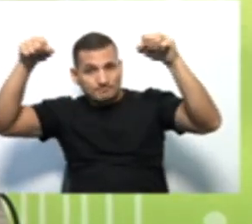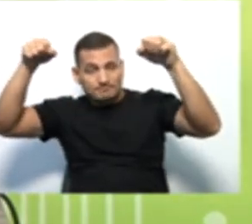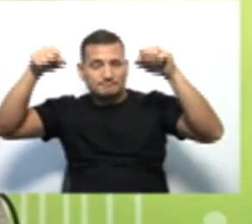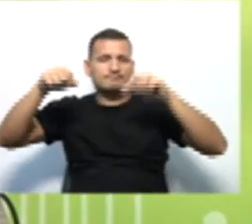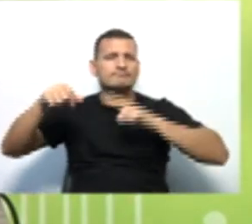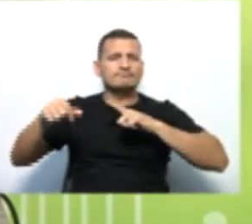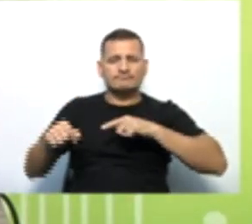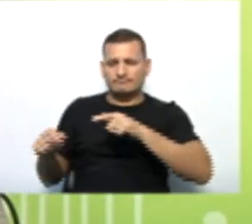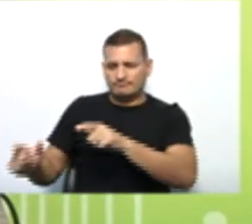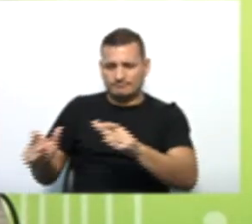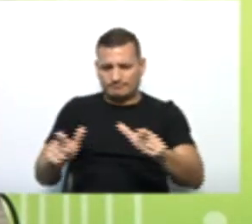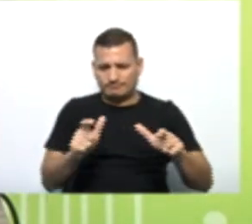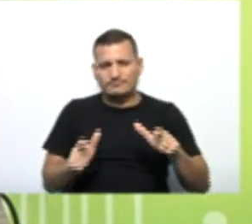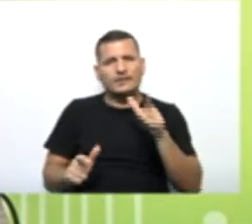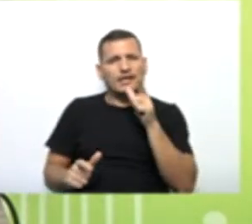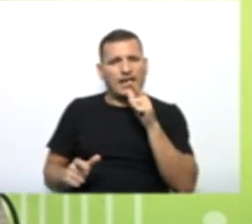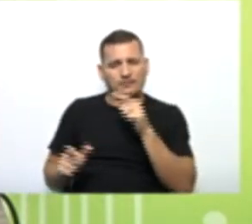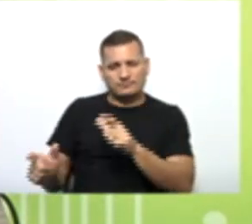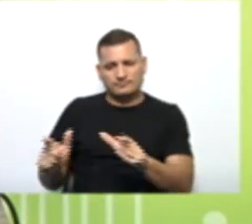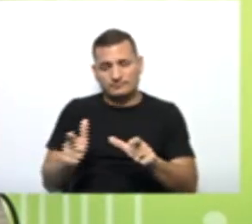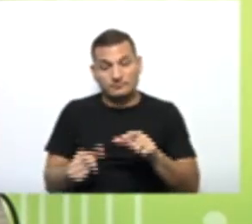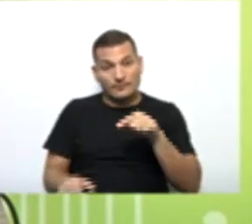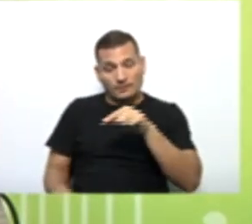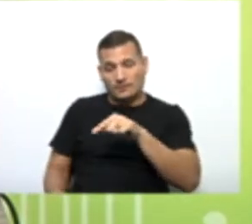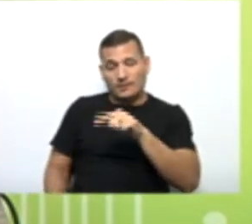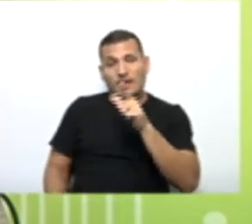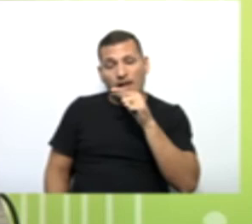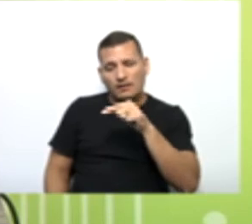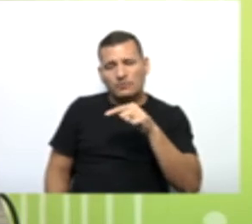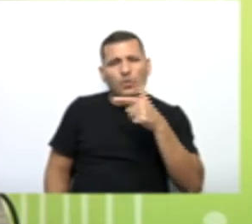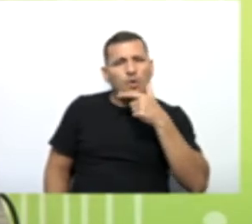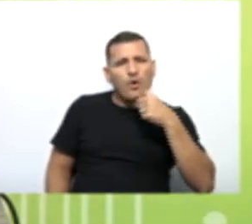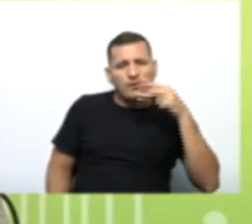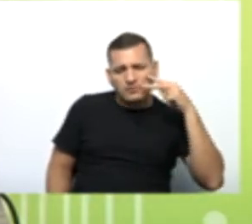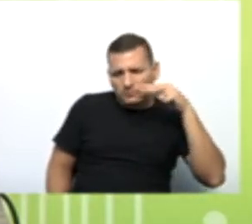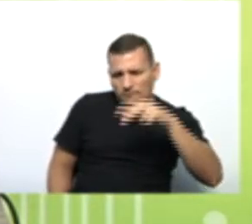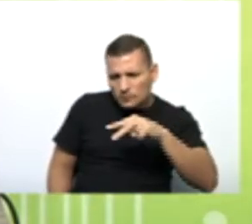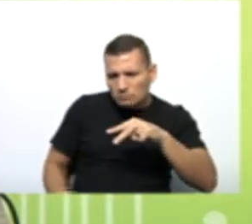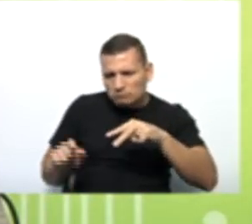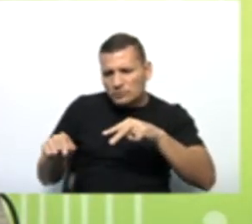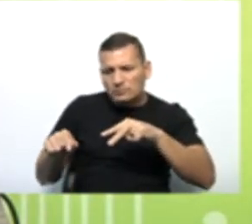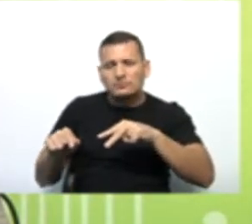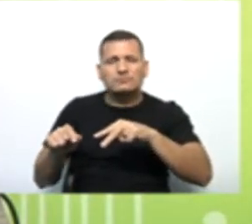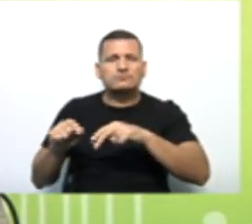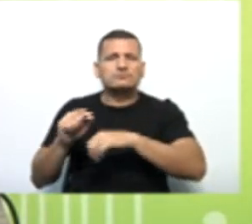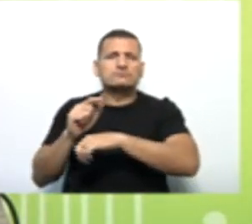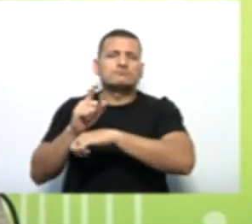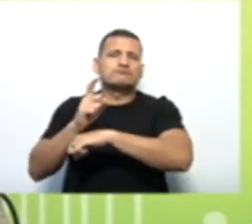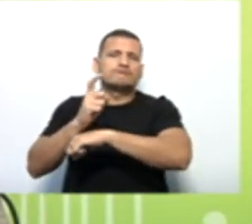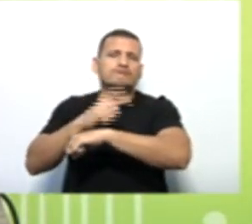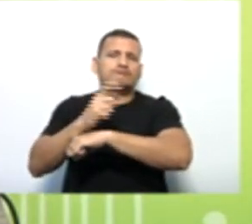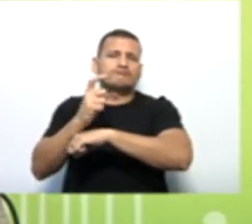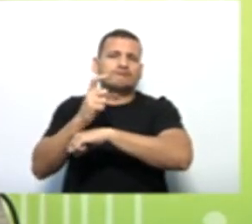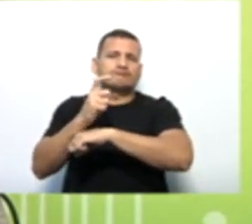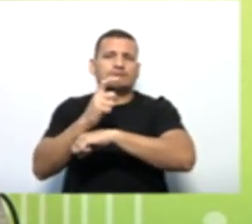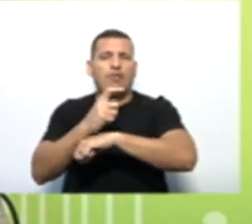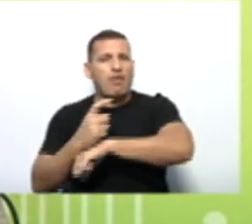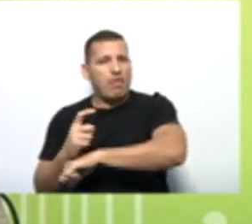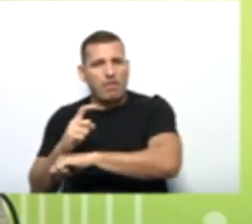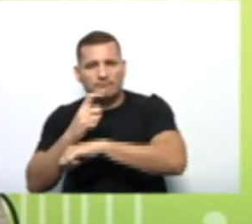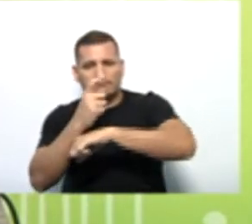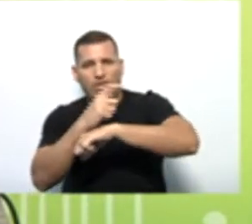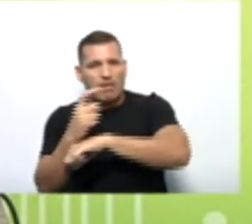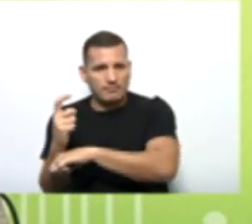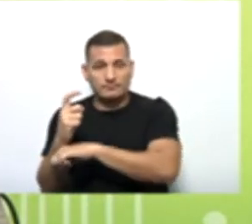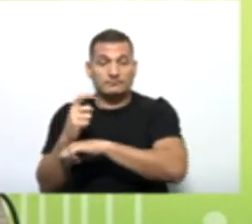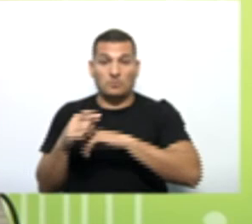algumas poças d'água, não é? E numa dessas poças, o mestre viu um escorpião se afogando. Rapidamente, o mestre